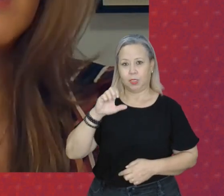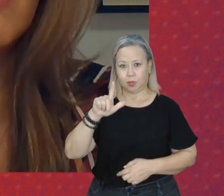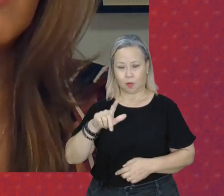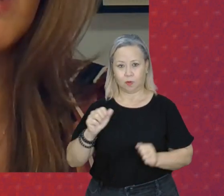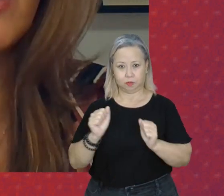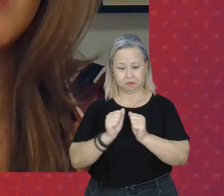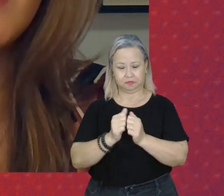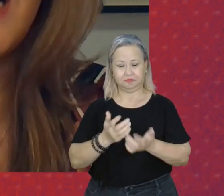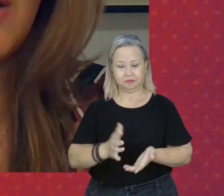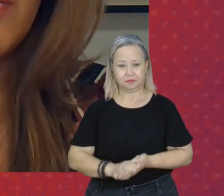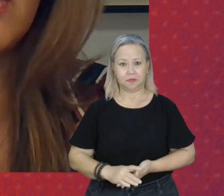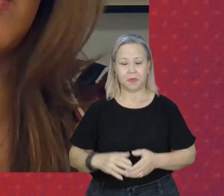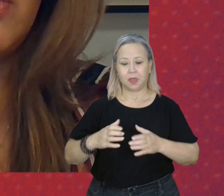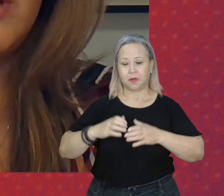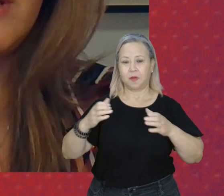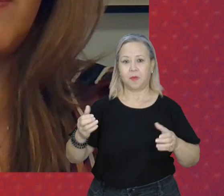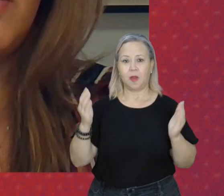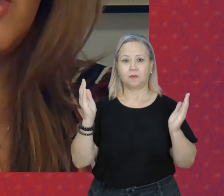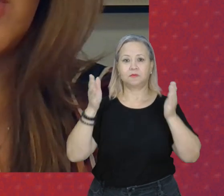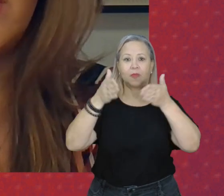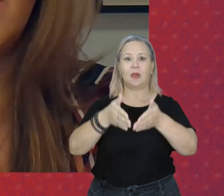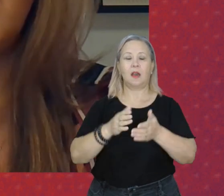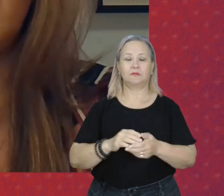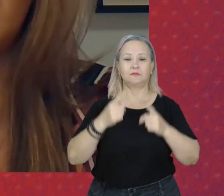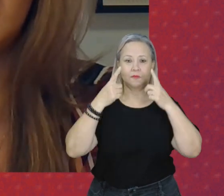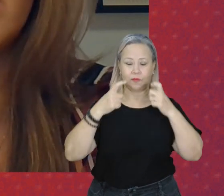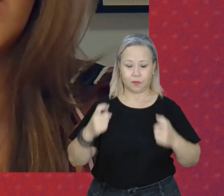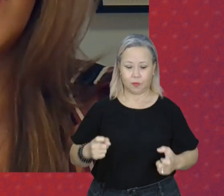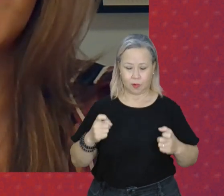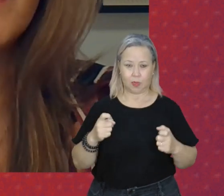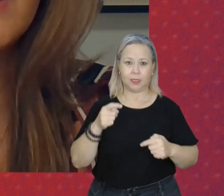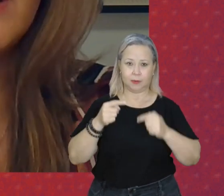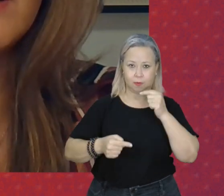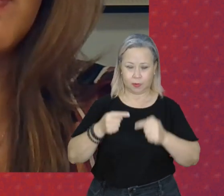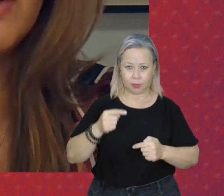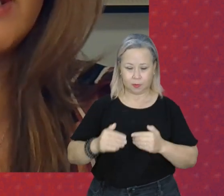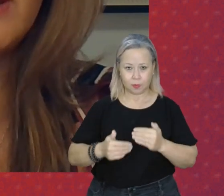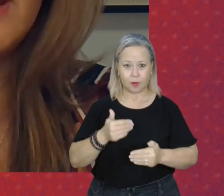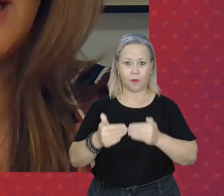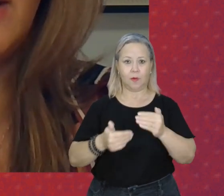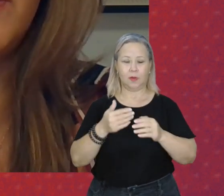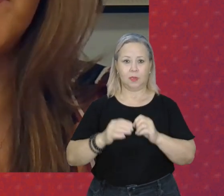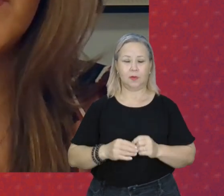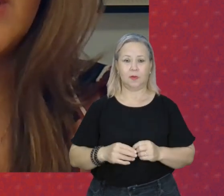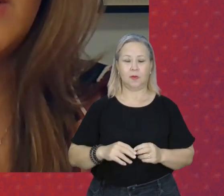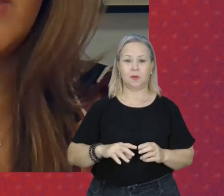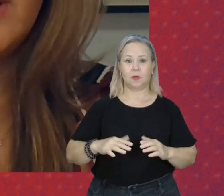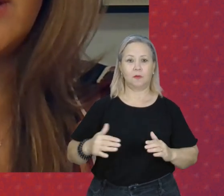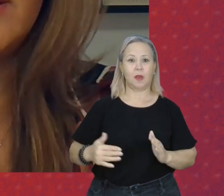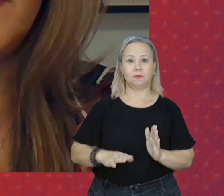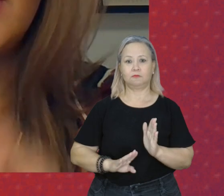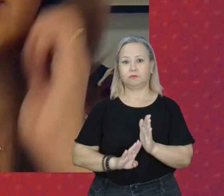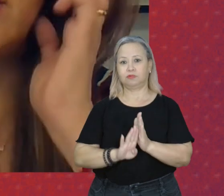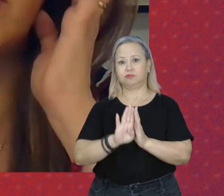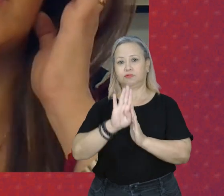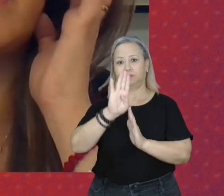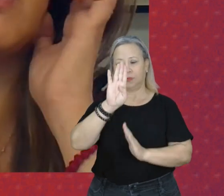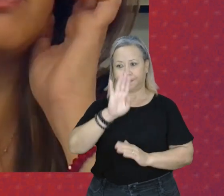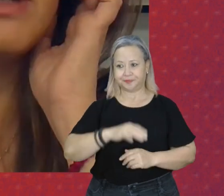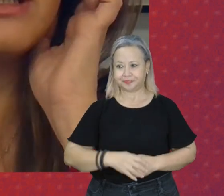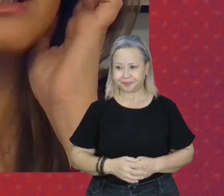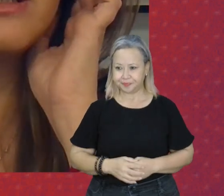PSOL são os maiores alvos de violência política. Então, é uma evolução exponencial. Eu queria até abrir